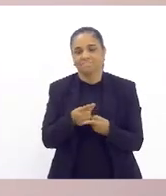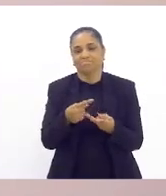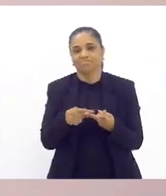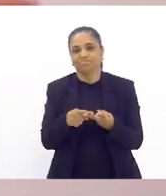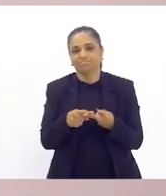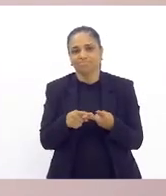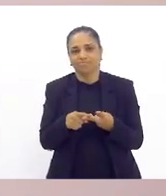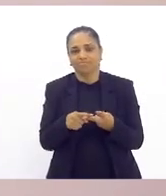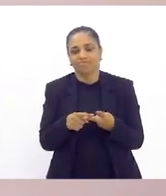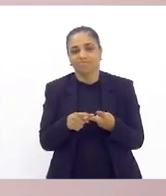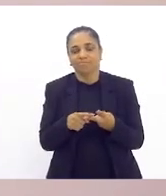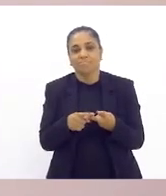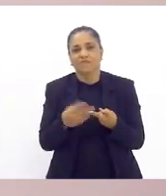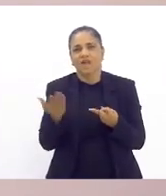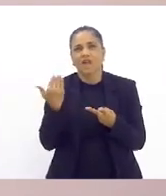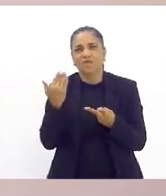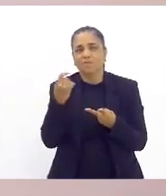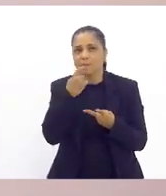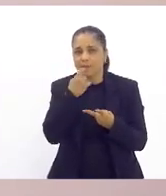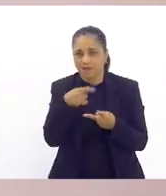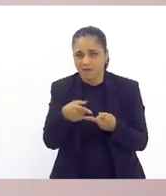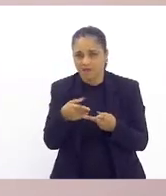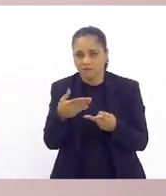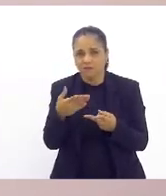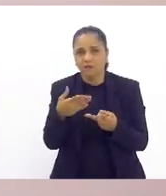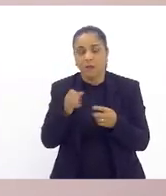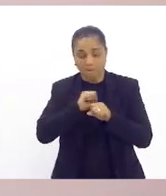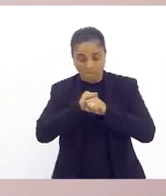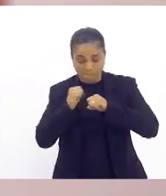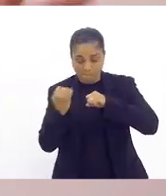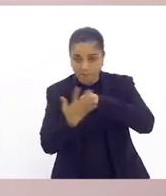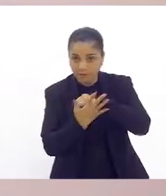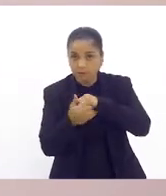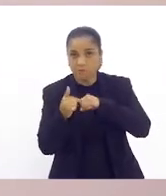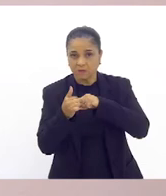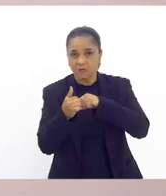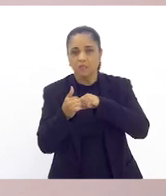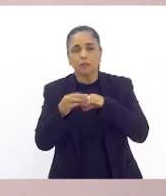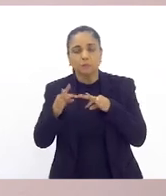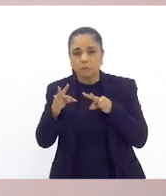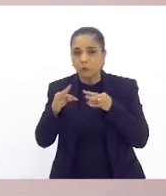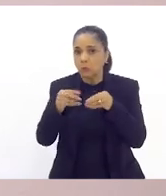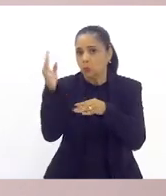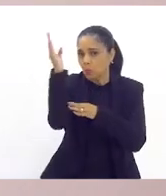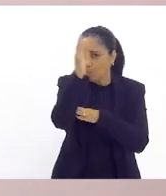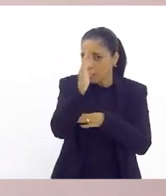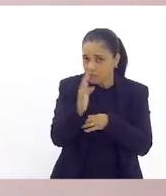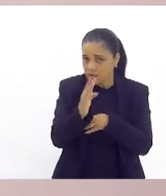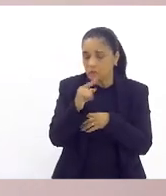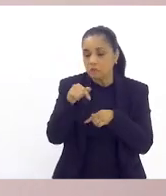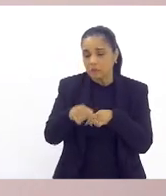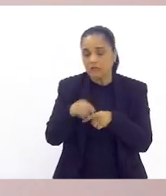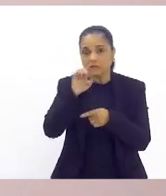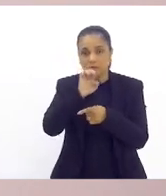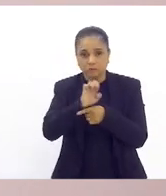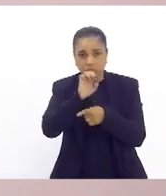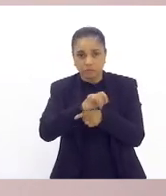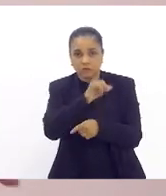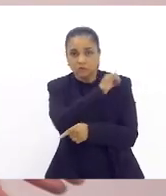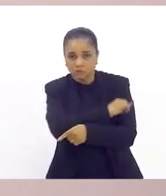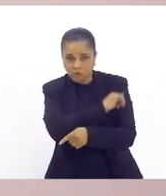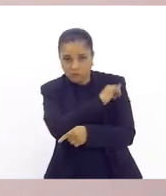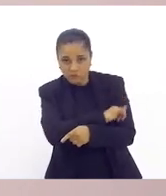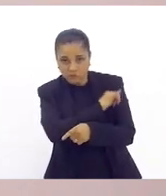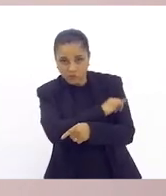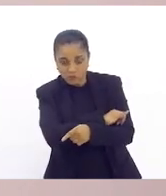tivemos recentemente a questão também da pandemia que foi em todo o Brasil mas que no estado do Rio de Janeiro também